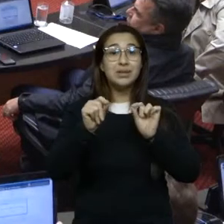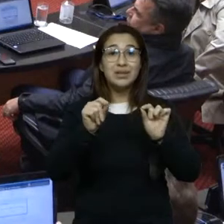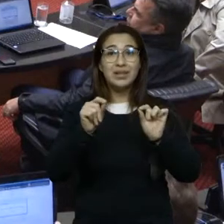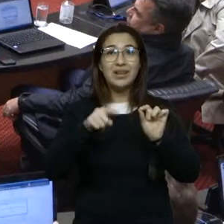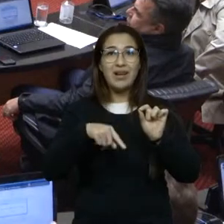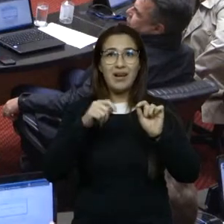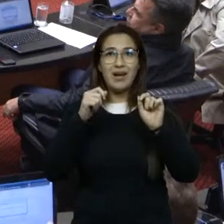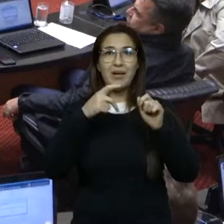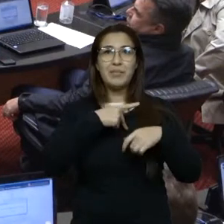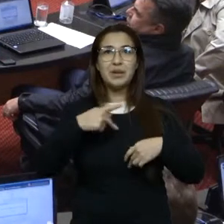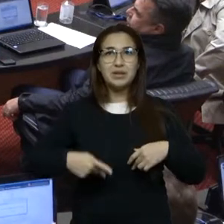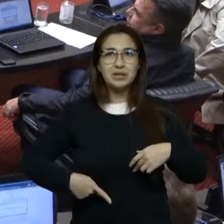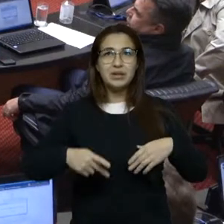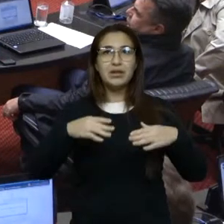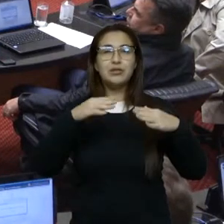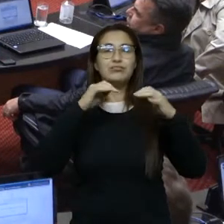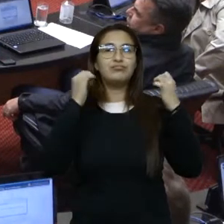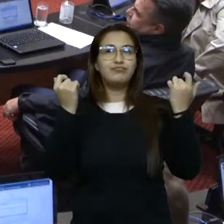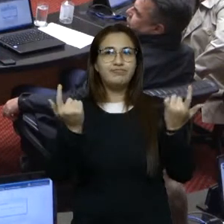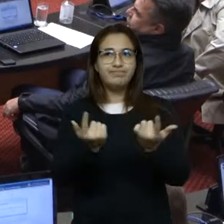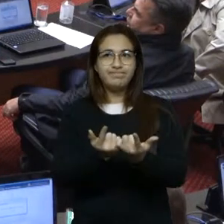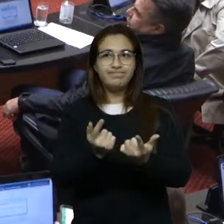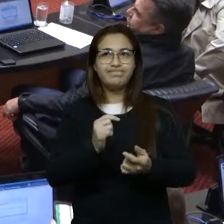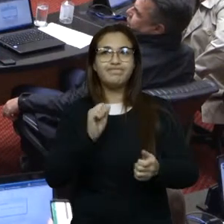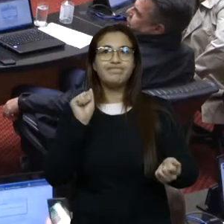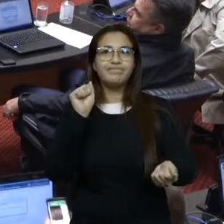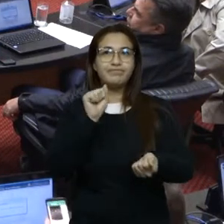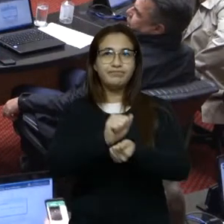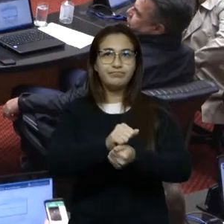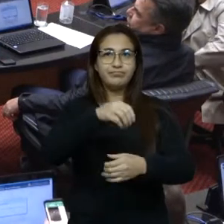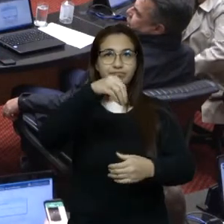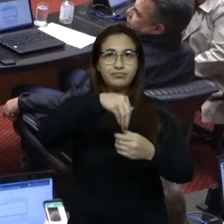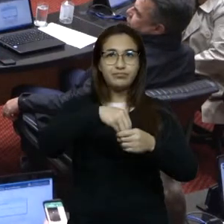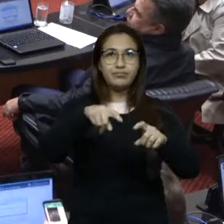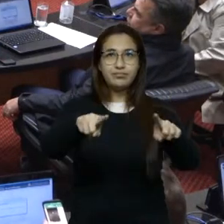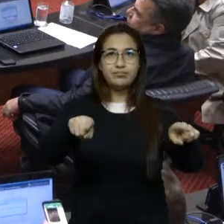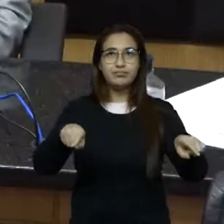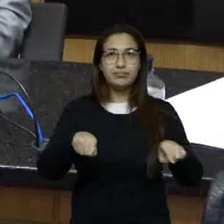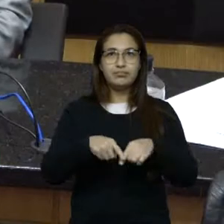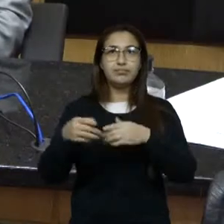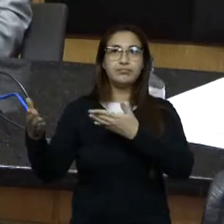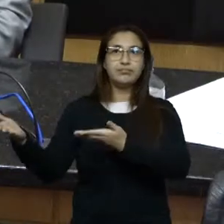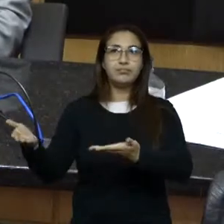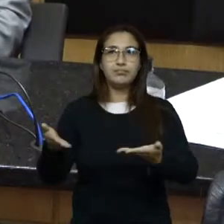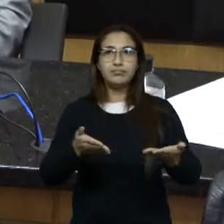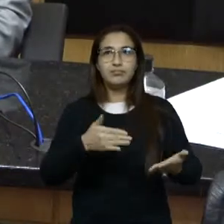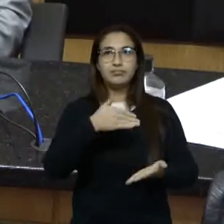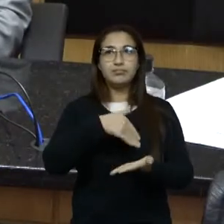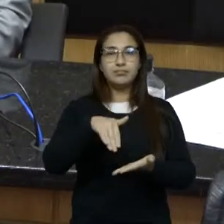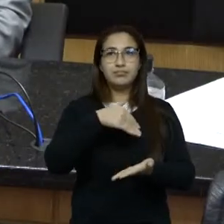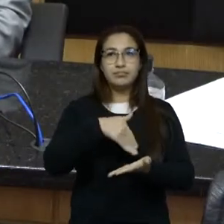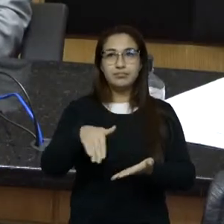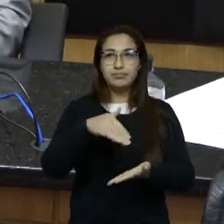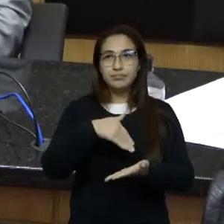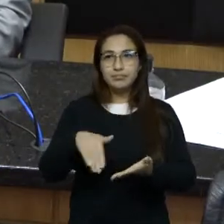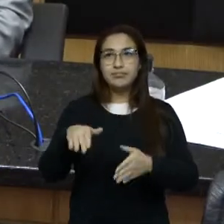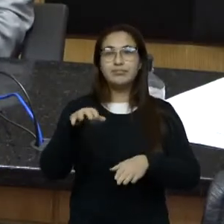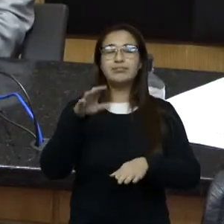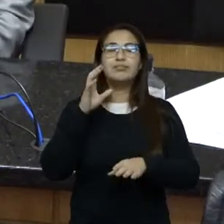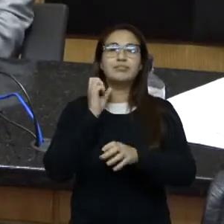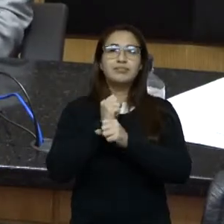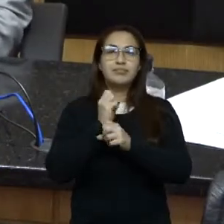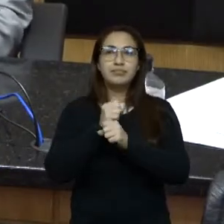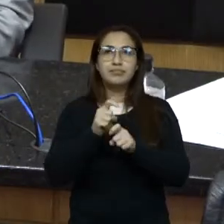foi lá dentro da frente presente que não diz livros e convidamos o secretário da fazenda e